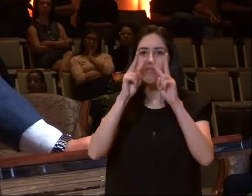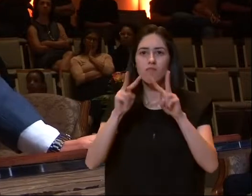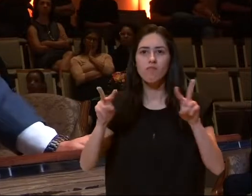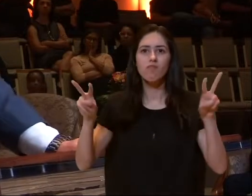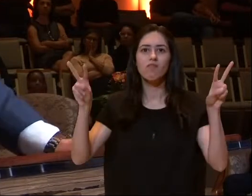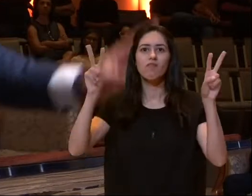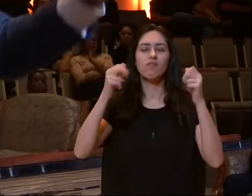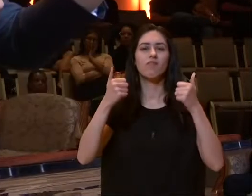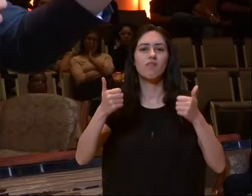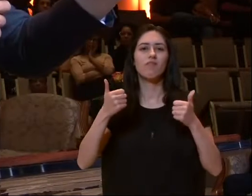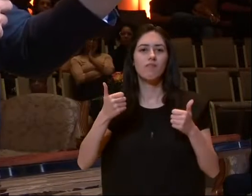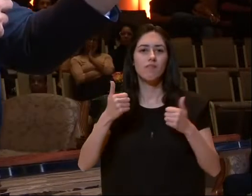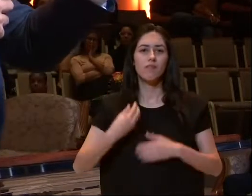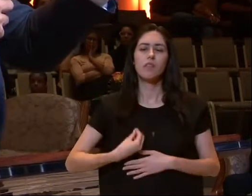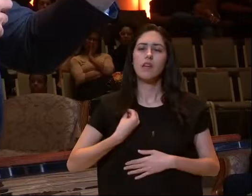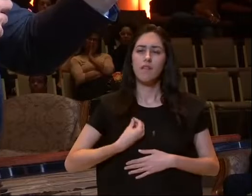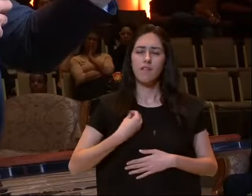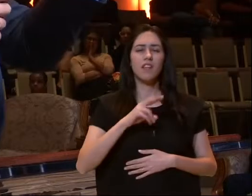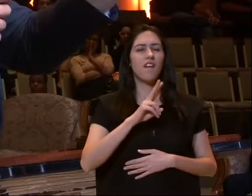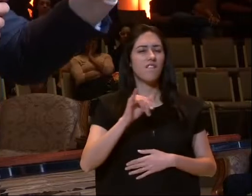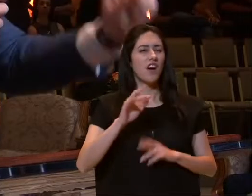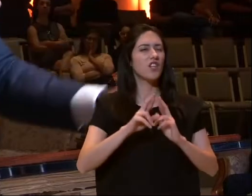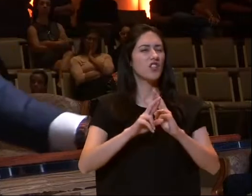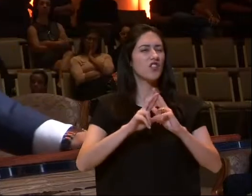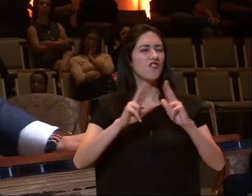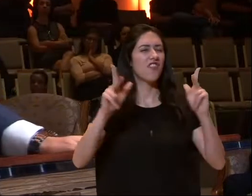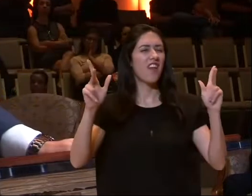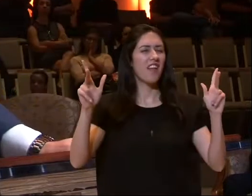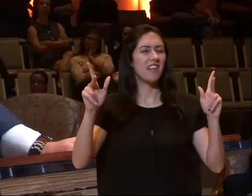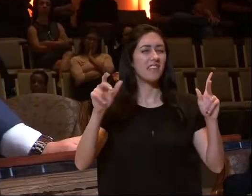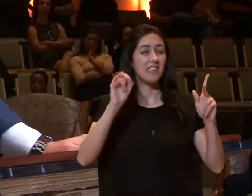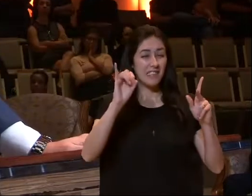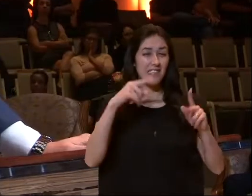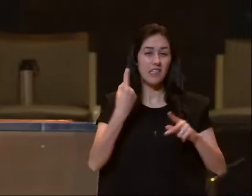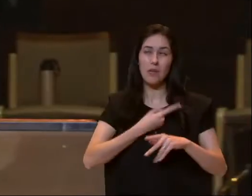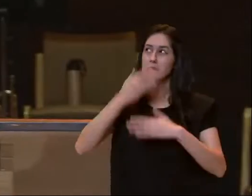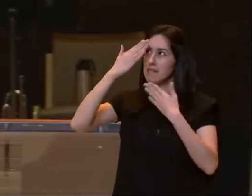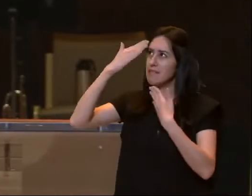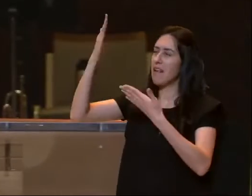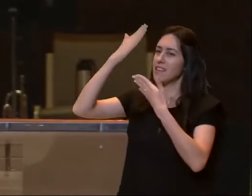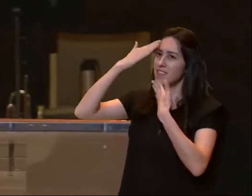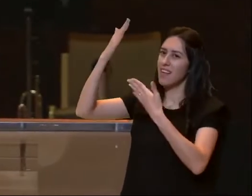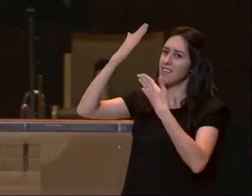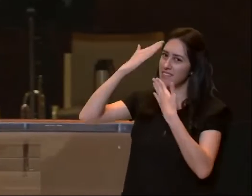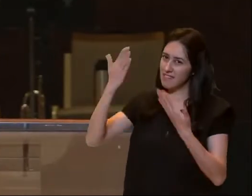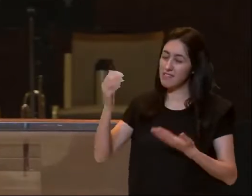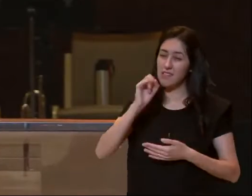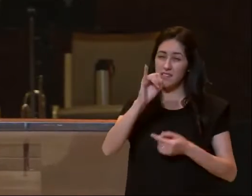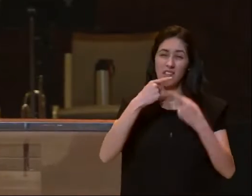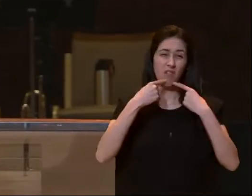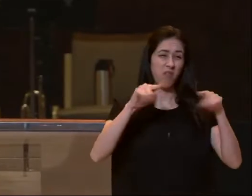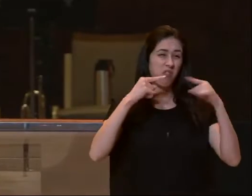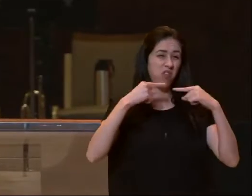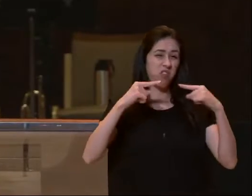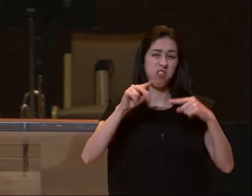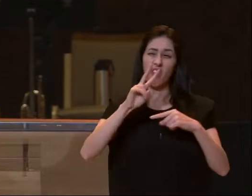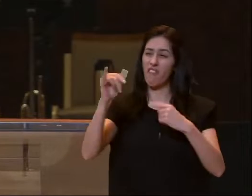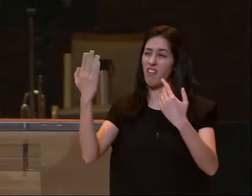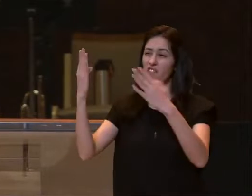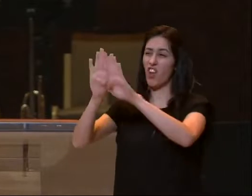A vida fica diferente quando somos agradecidos. A murmuração fecha portas na nossa